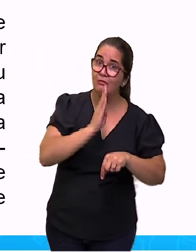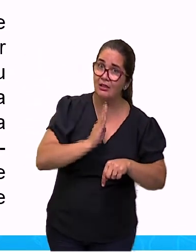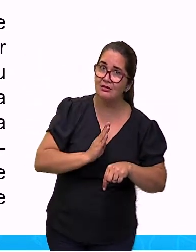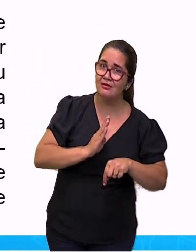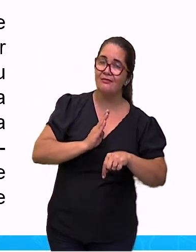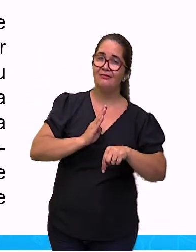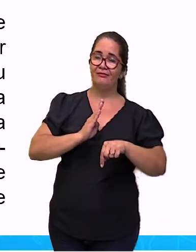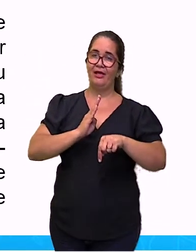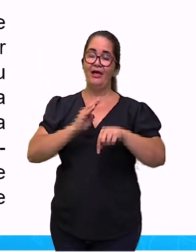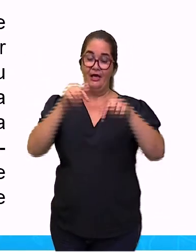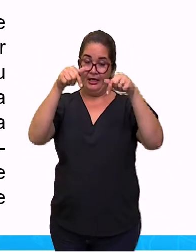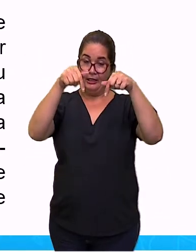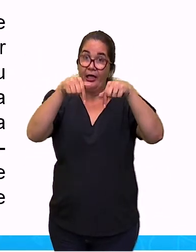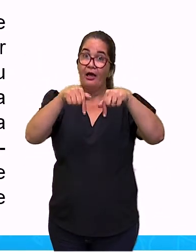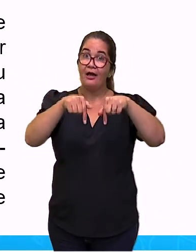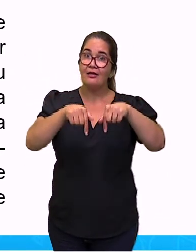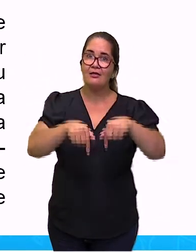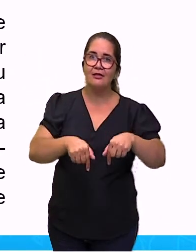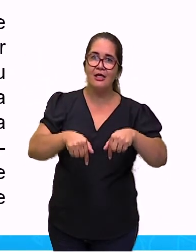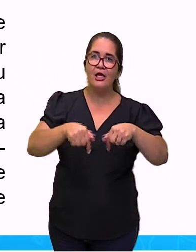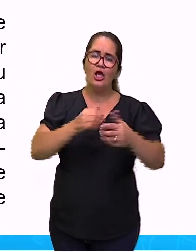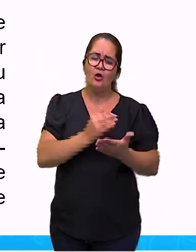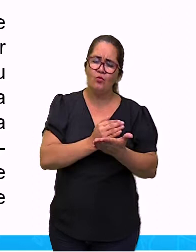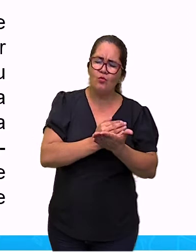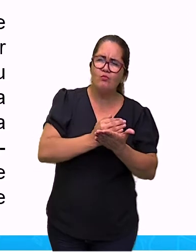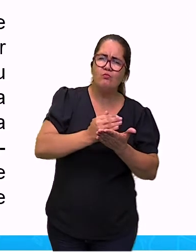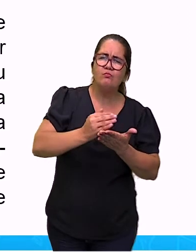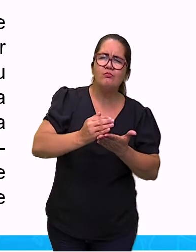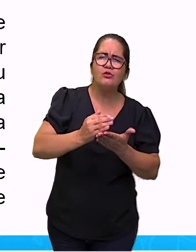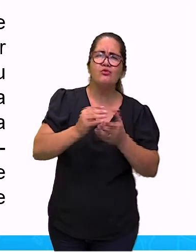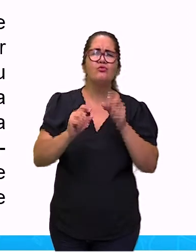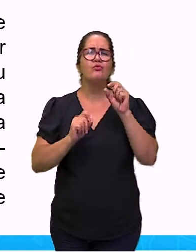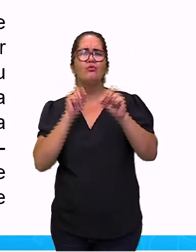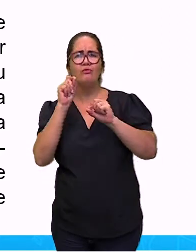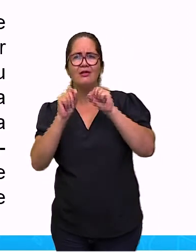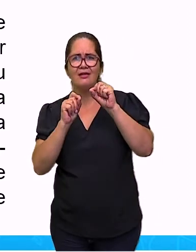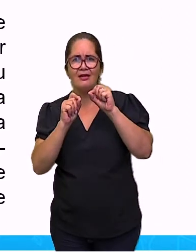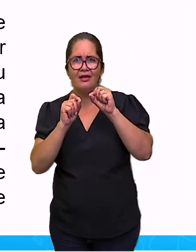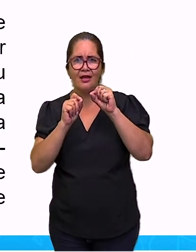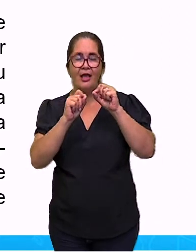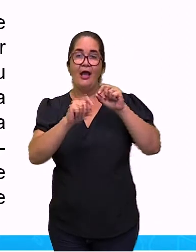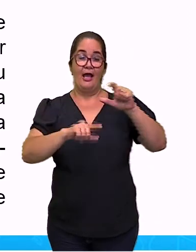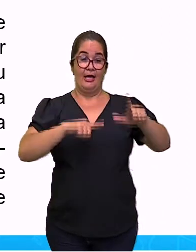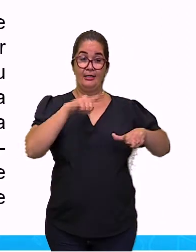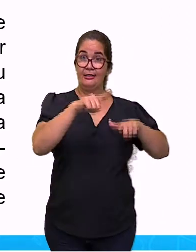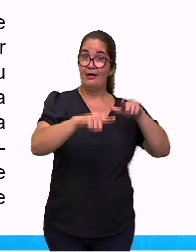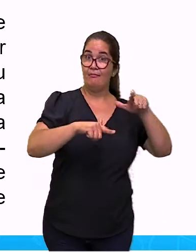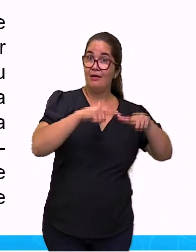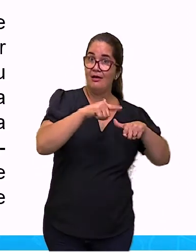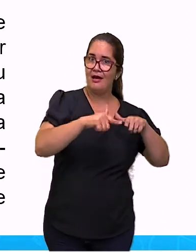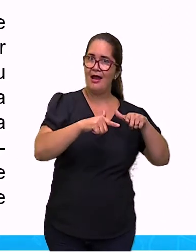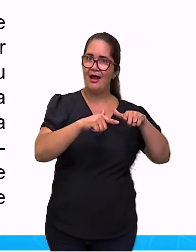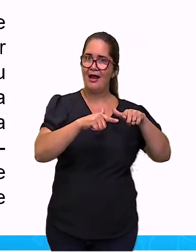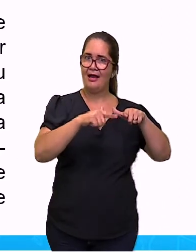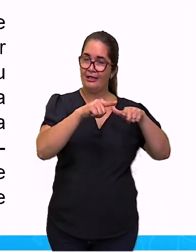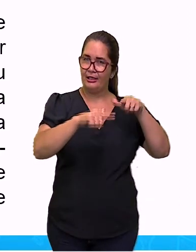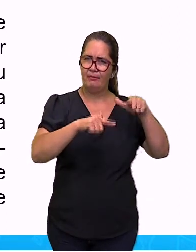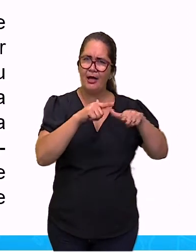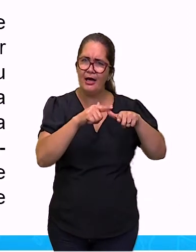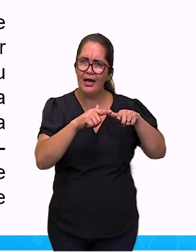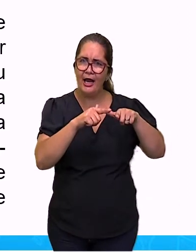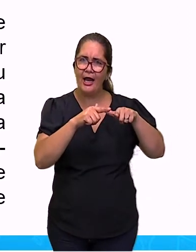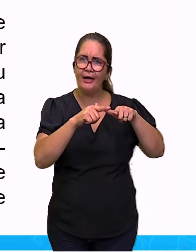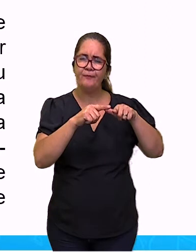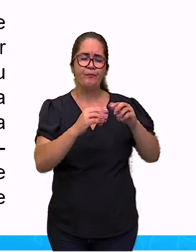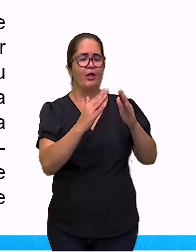artes. Ingressou no Liceu de Artes e Ofícios, lá do Rio de Janeiro. E teve aula com diversos pintores.